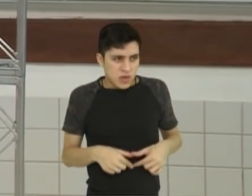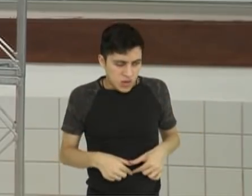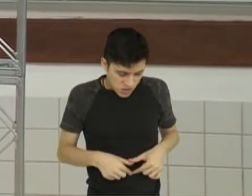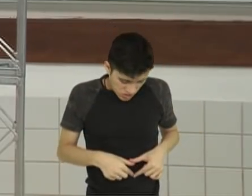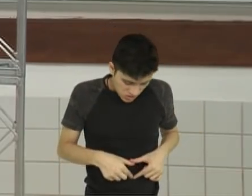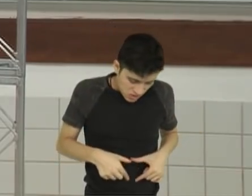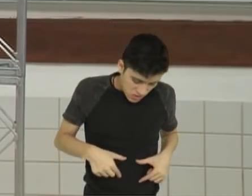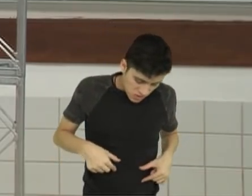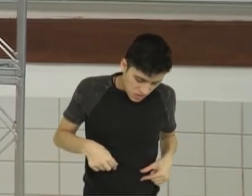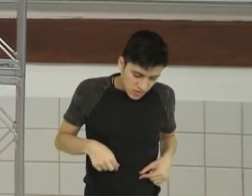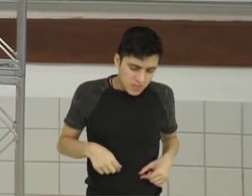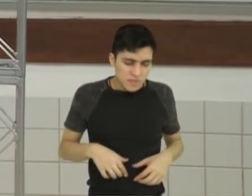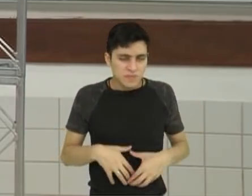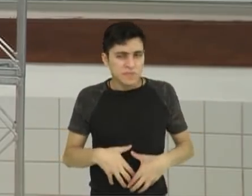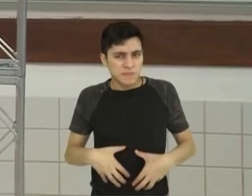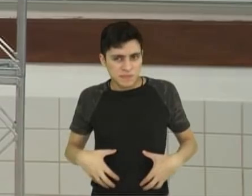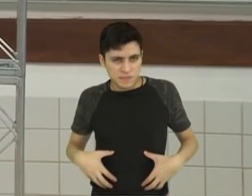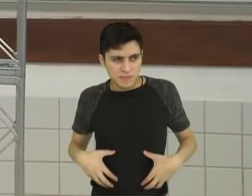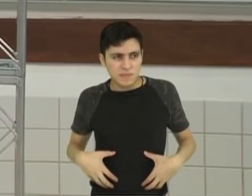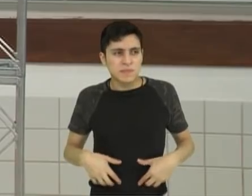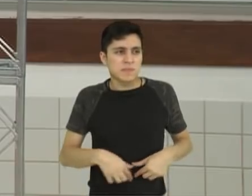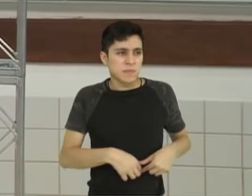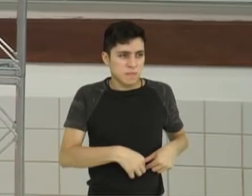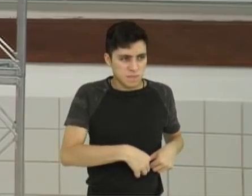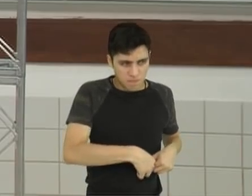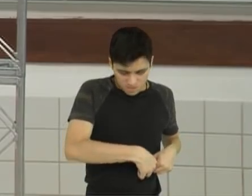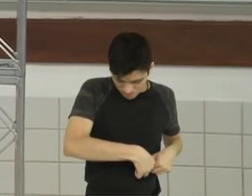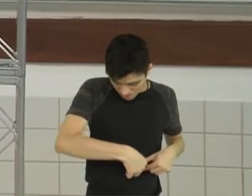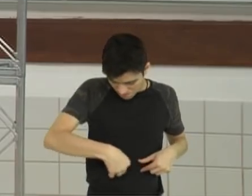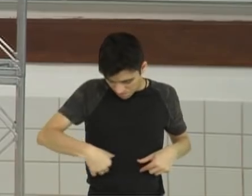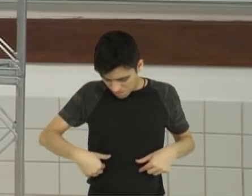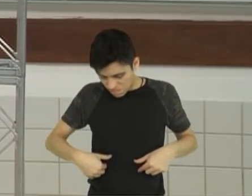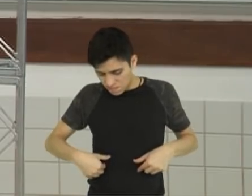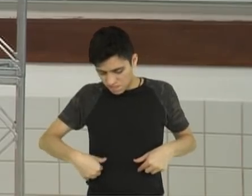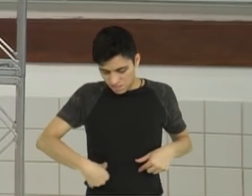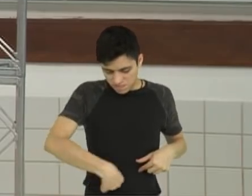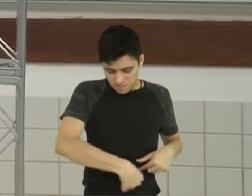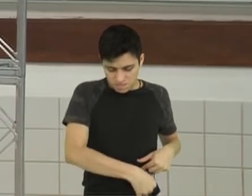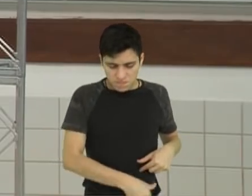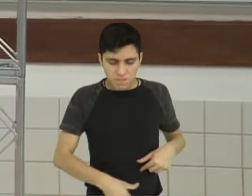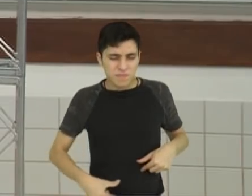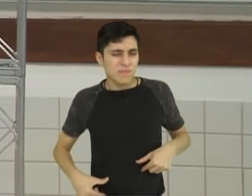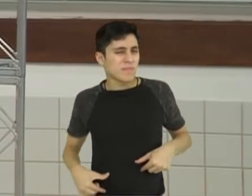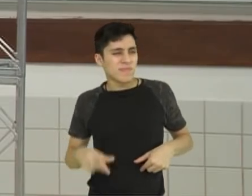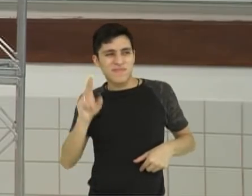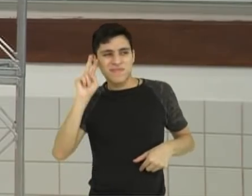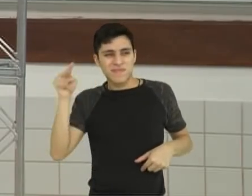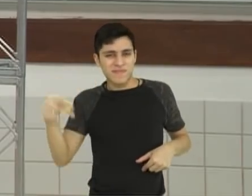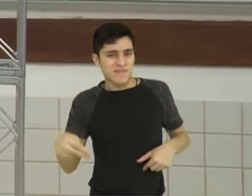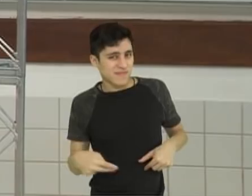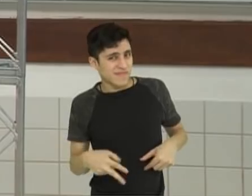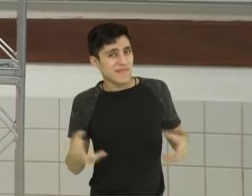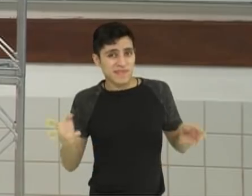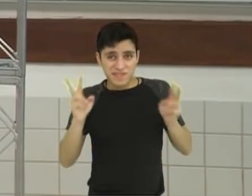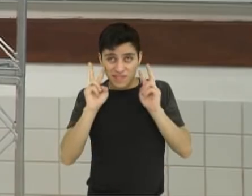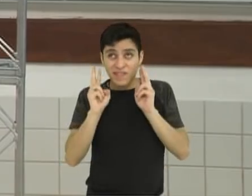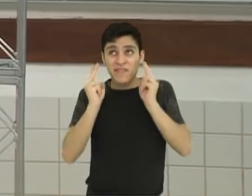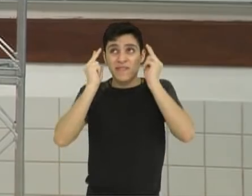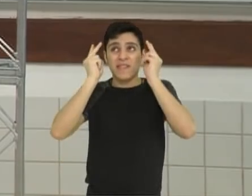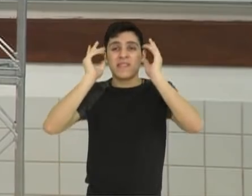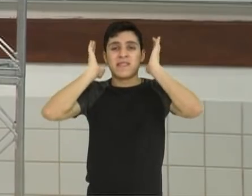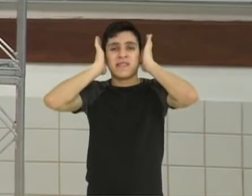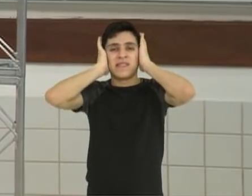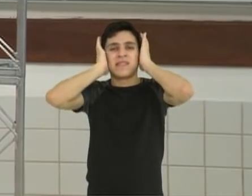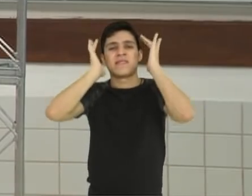está escondido o estômago, intestino grosso e delgado. Eu posso ter o cérebro, exemplos de